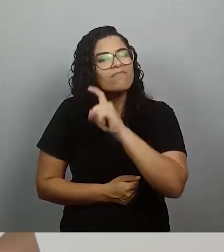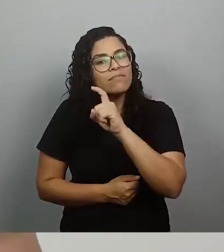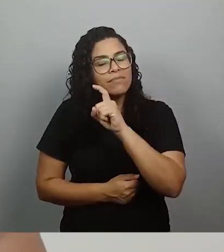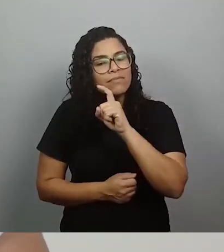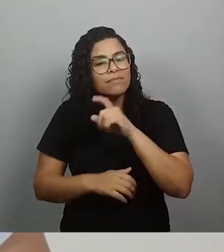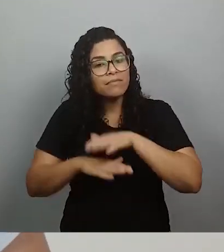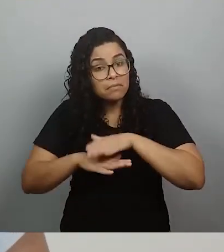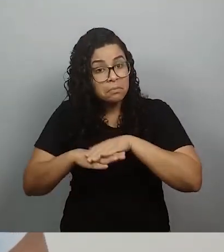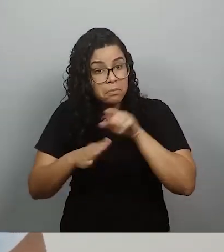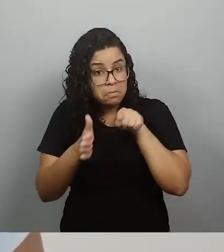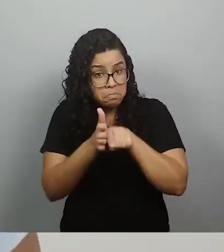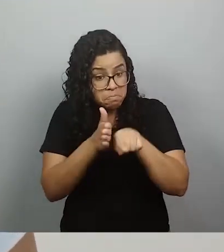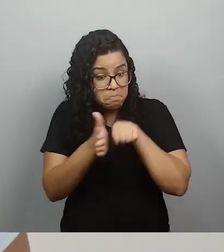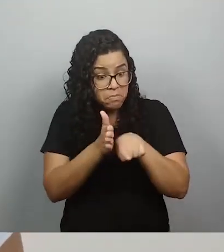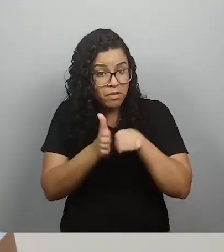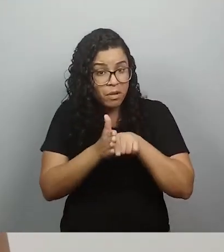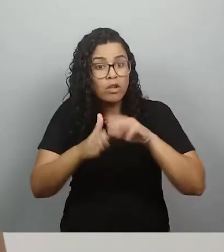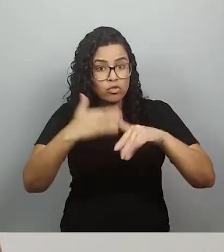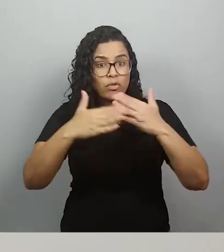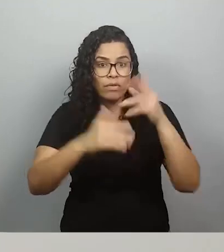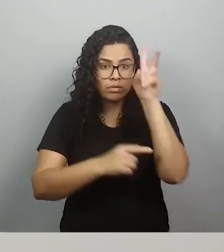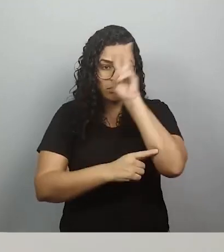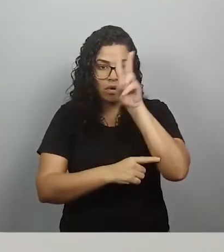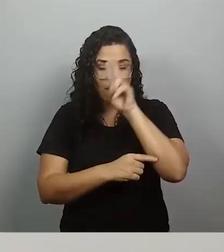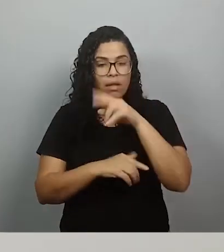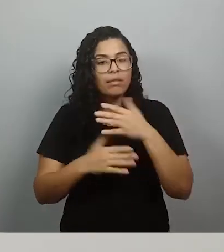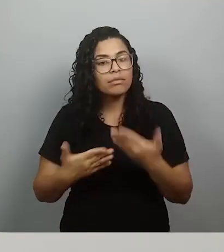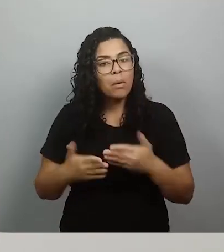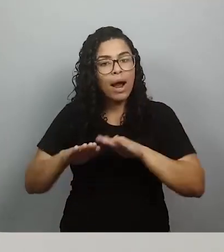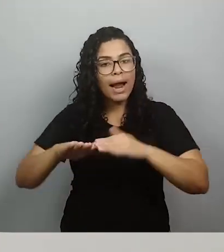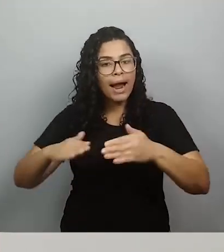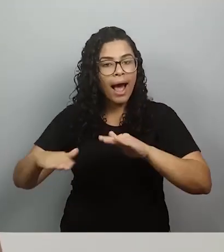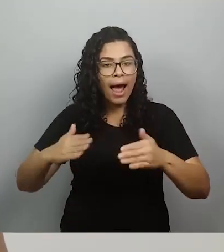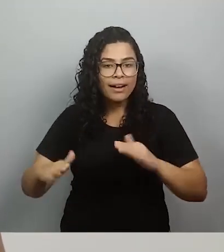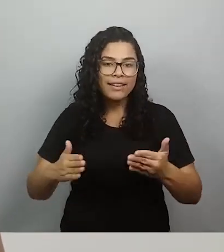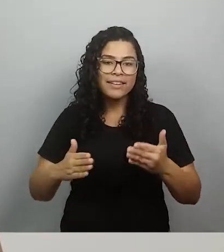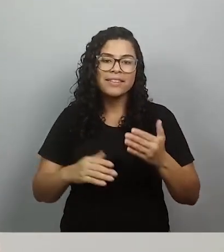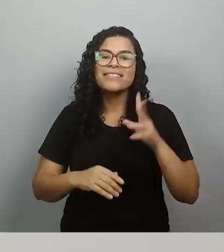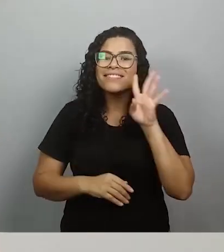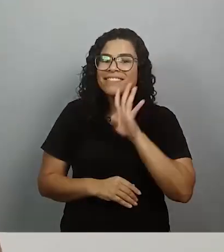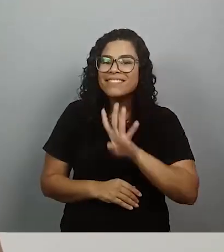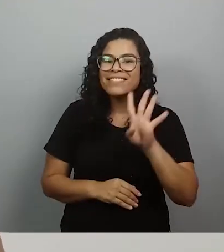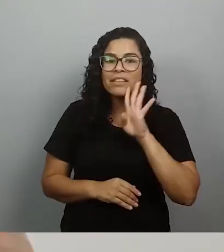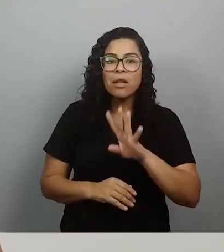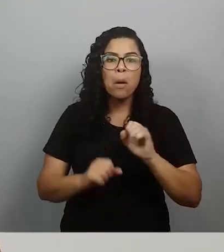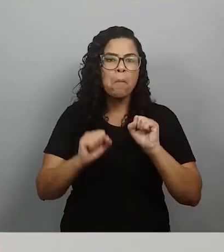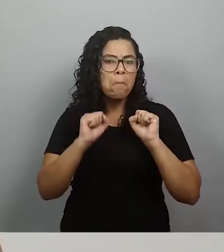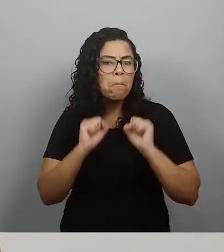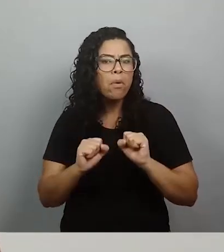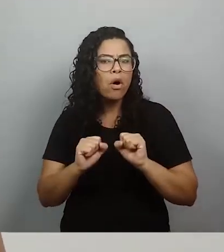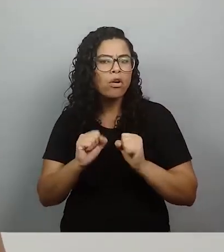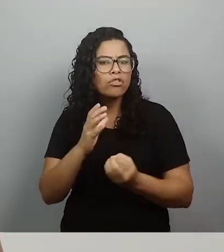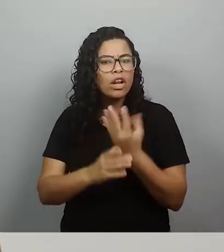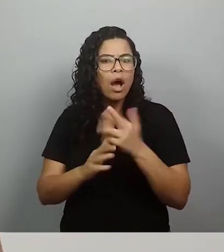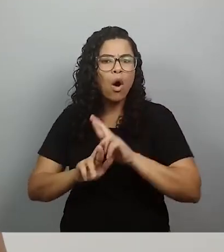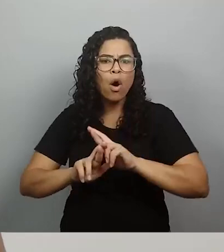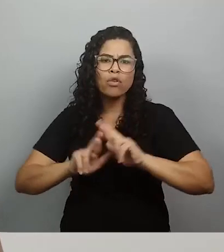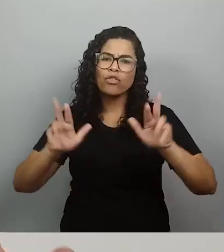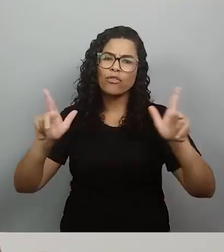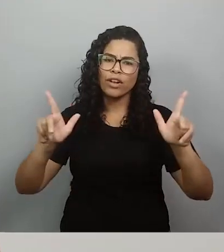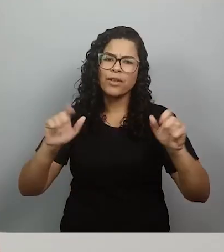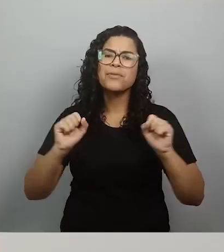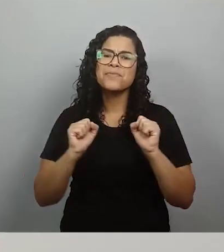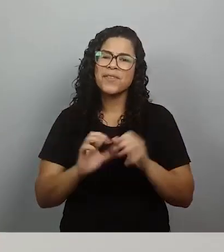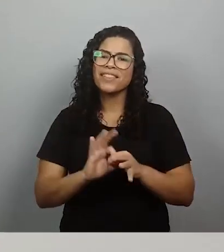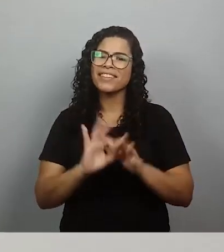elaborar perguntas que desenvolvam a história, as cartas são bem legais e vocês podem inventar muitas outras.